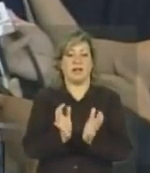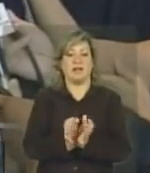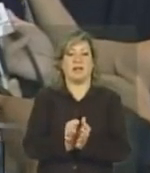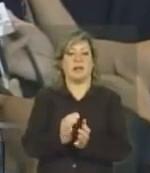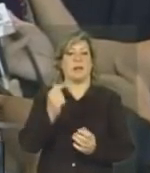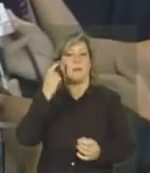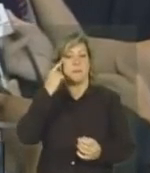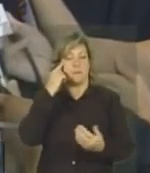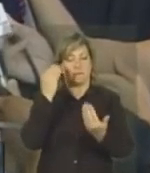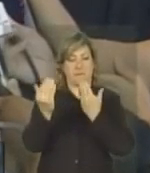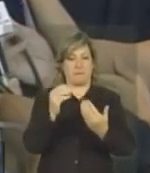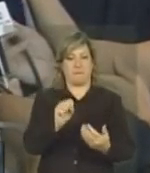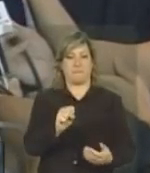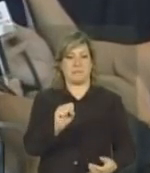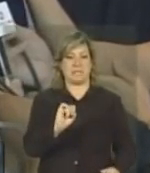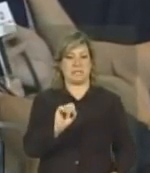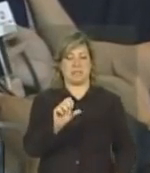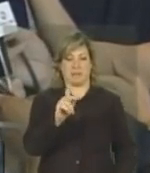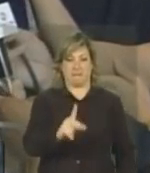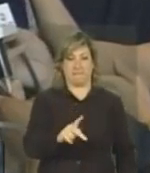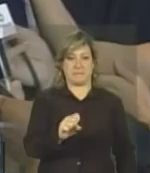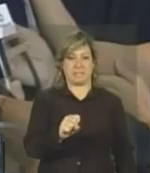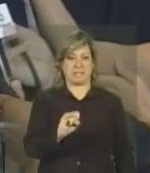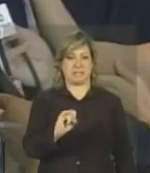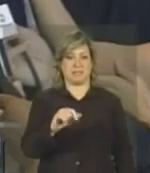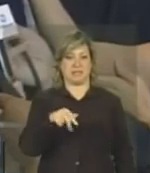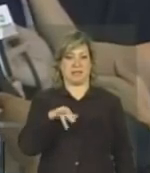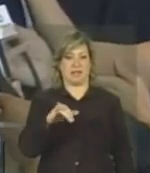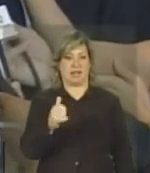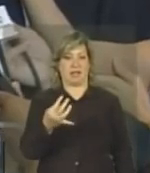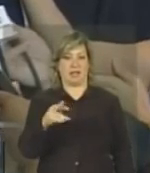São 82% de aumento para vagas de especialidade de